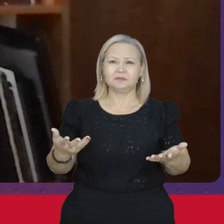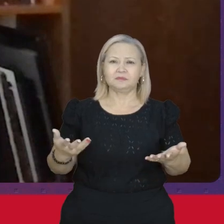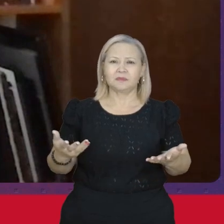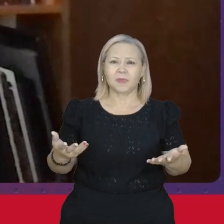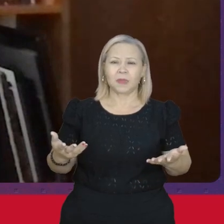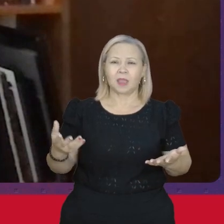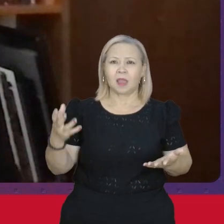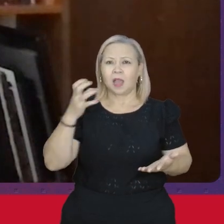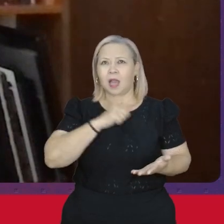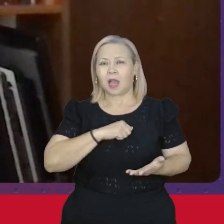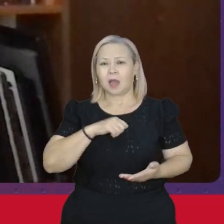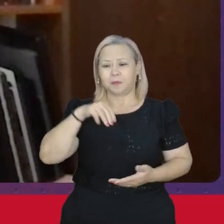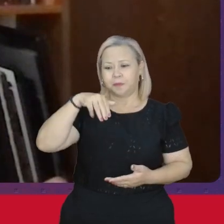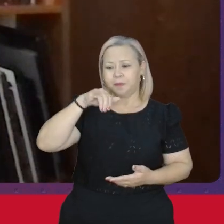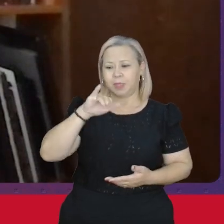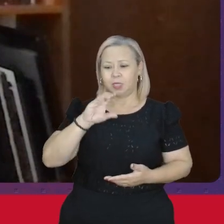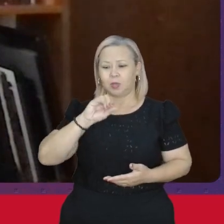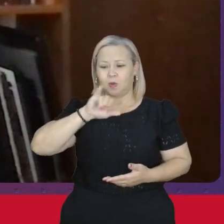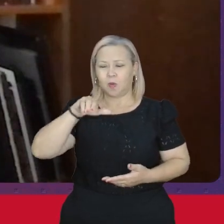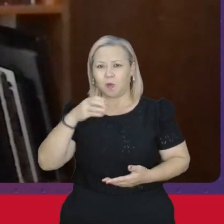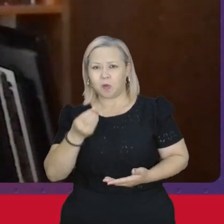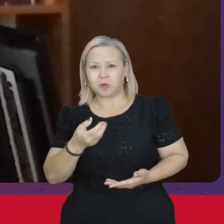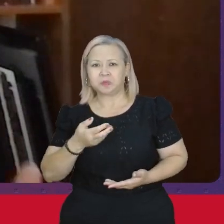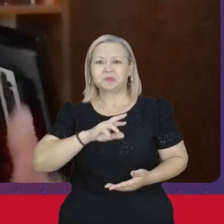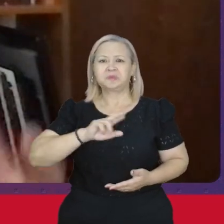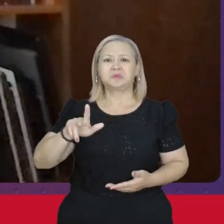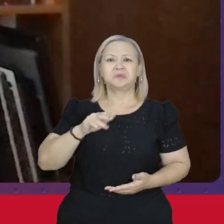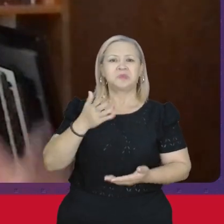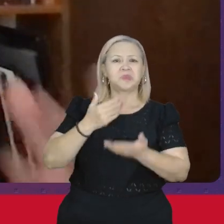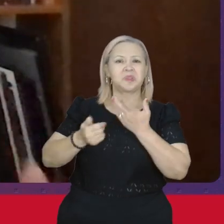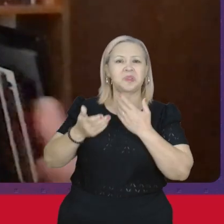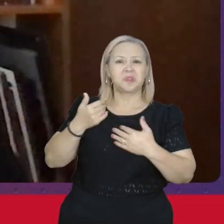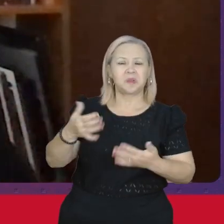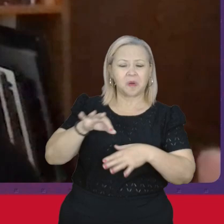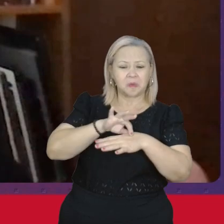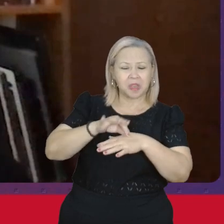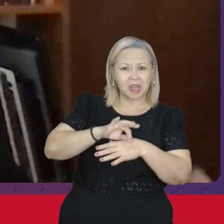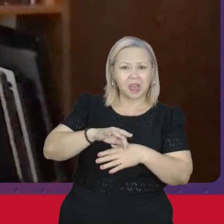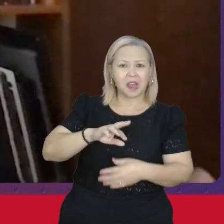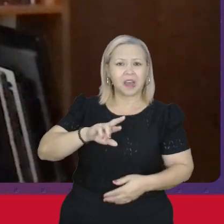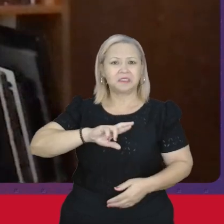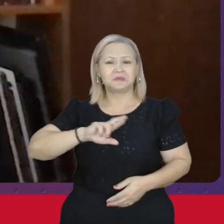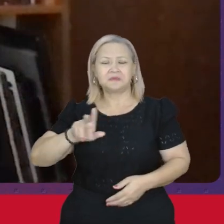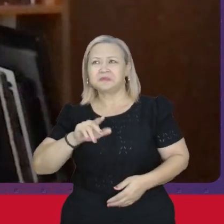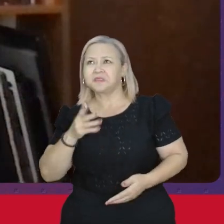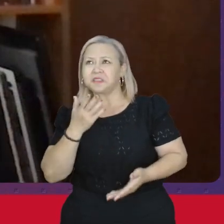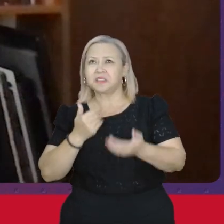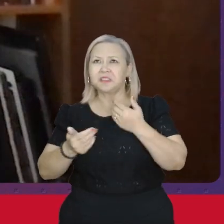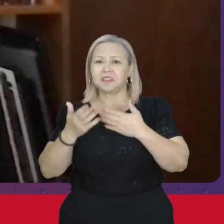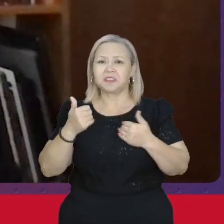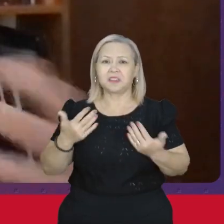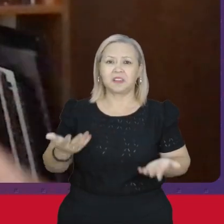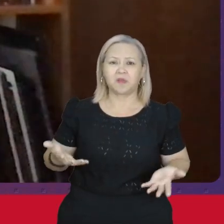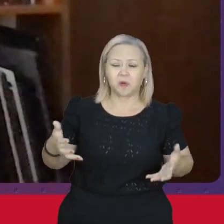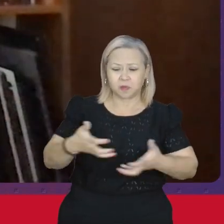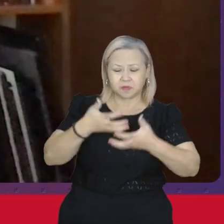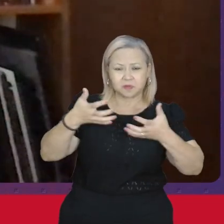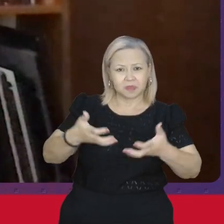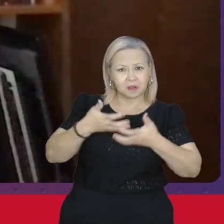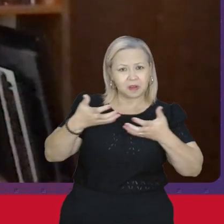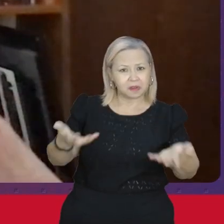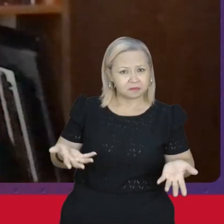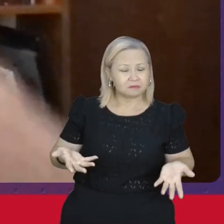verdura, fruta, ou não estão comendo uma proteína, não estão comendo carne, isso já caracteriza uma situação de insegurança alimentar. E